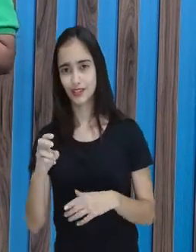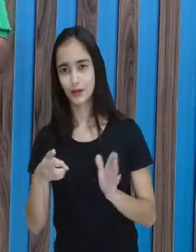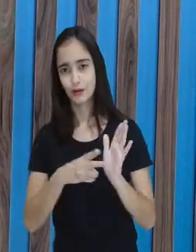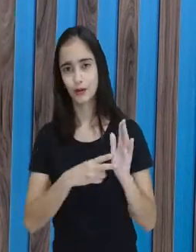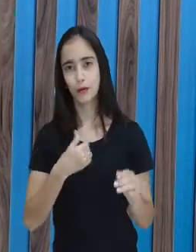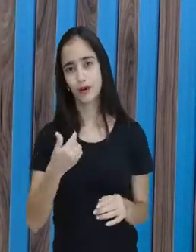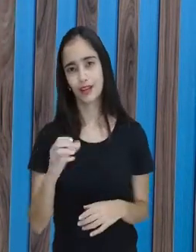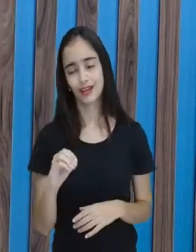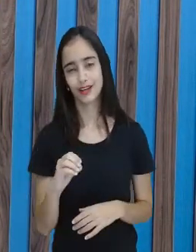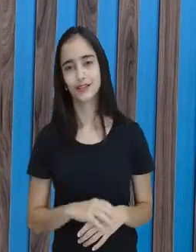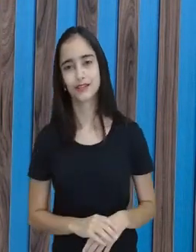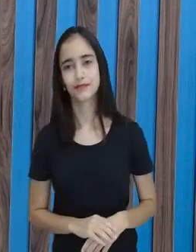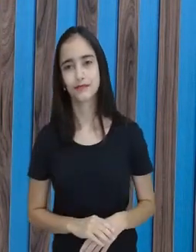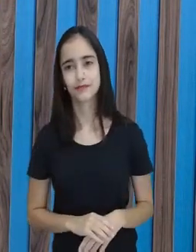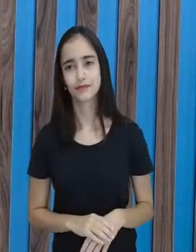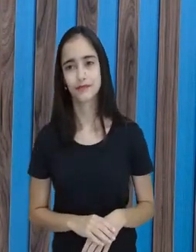Resultado.